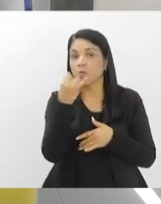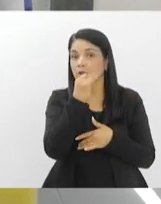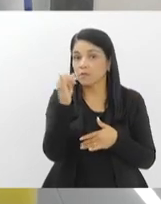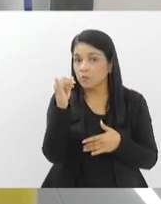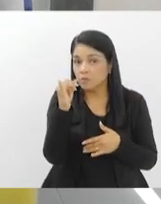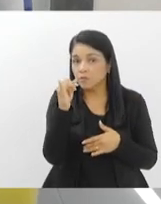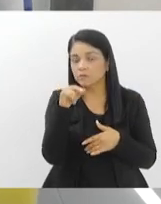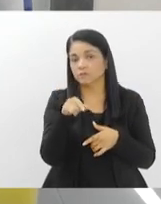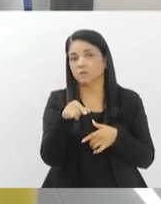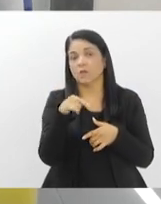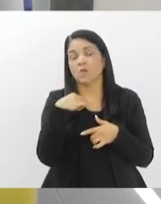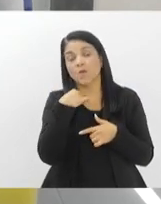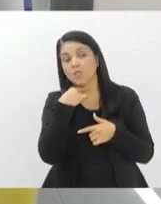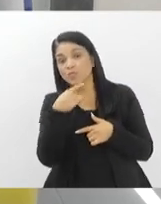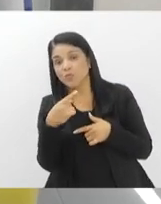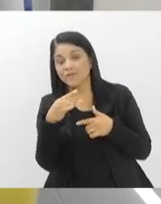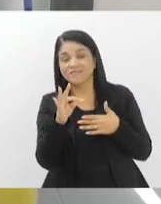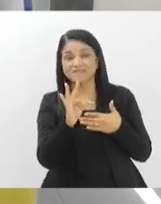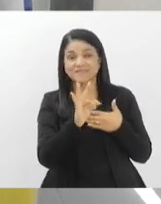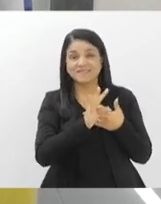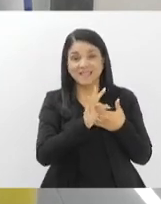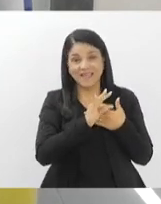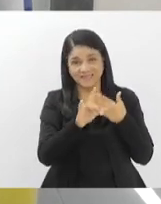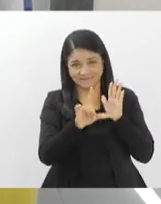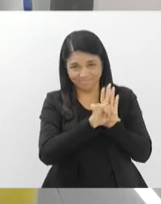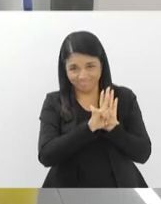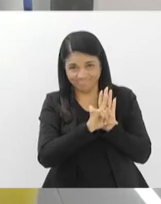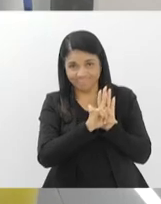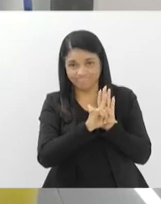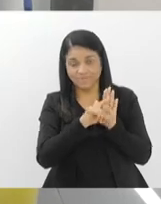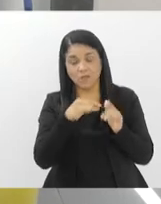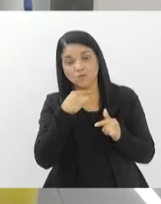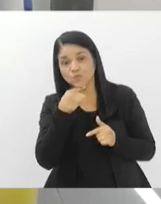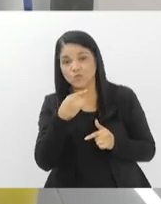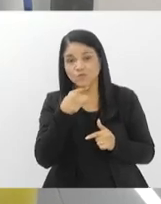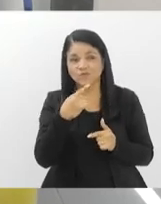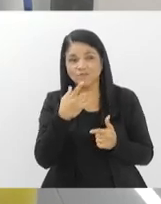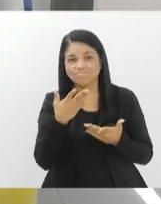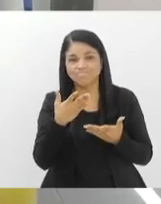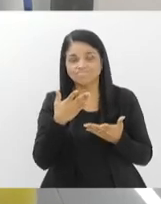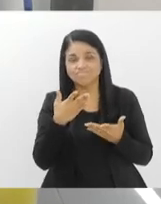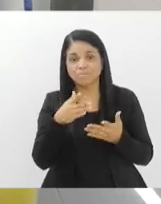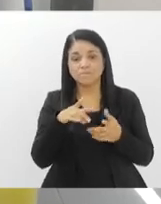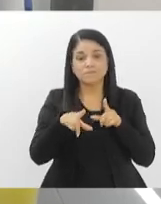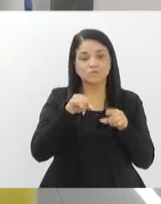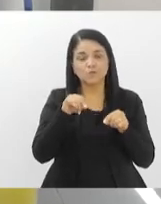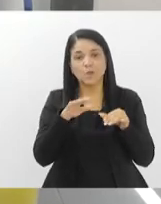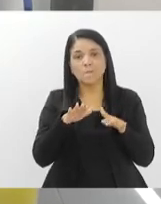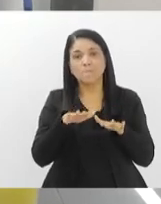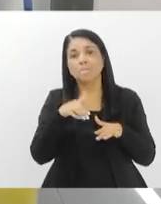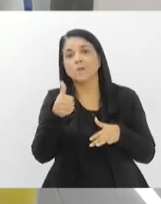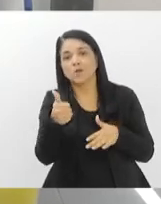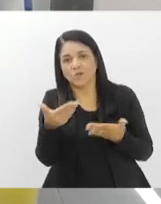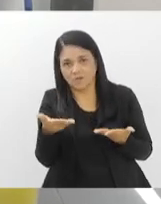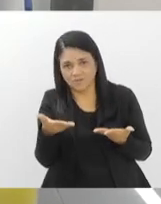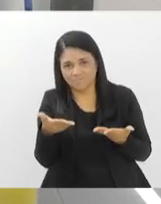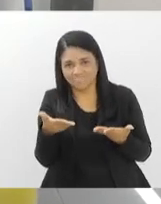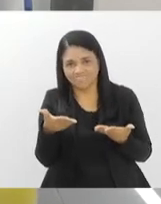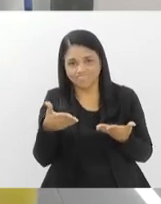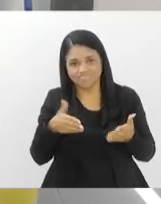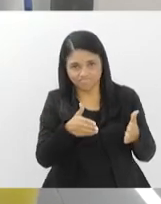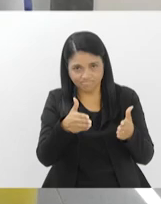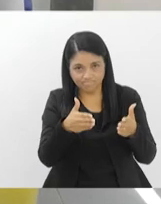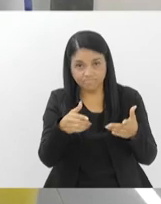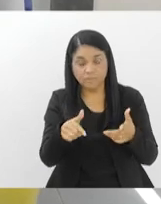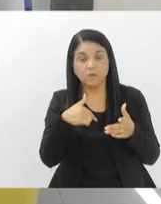dúvida técnica, de técnica legislativa, que ainda perdura, que eu não sei exatamente qual o melhor caminho. A lei